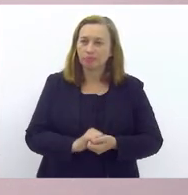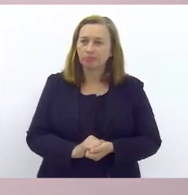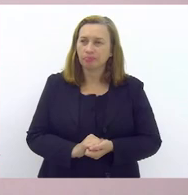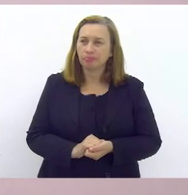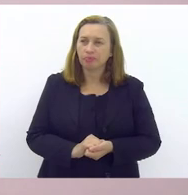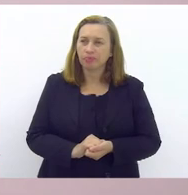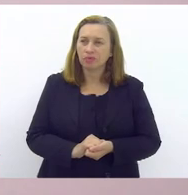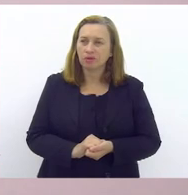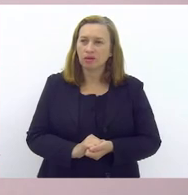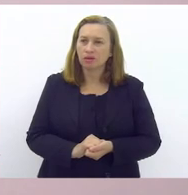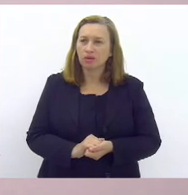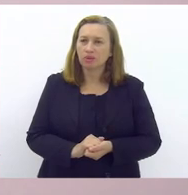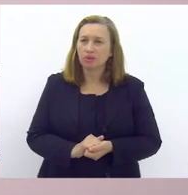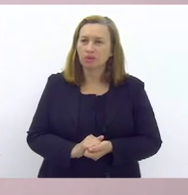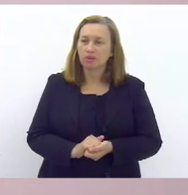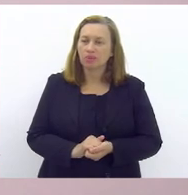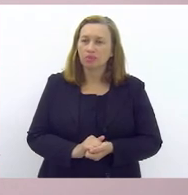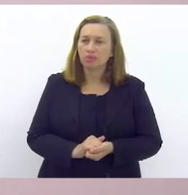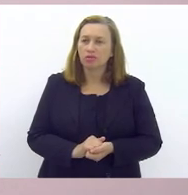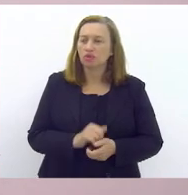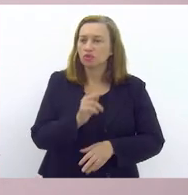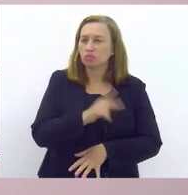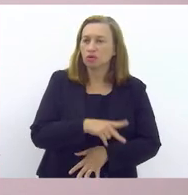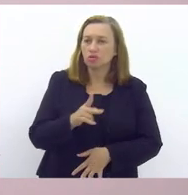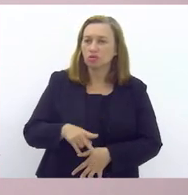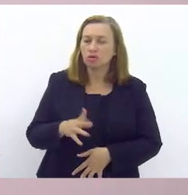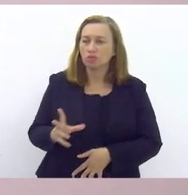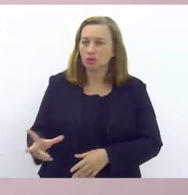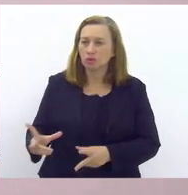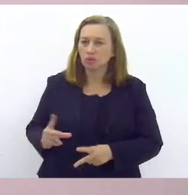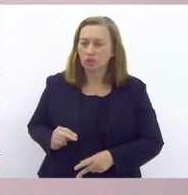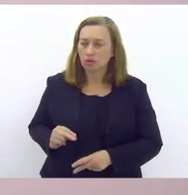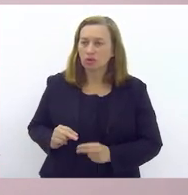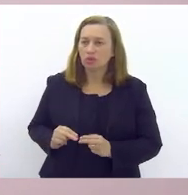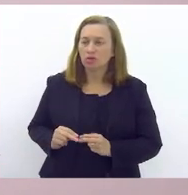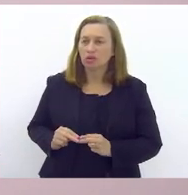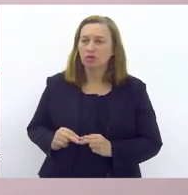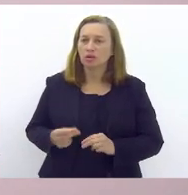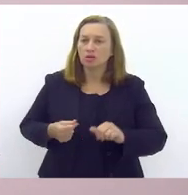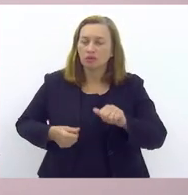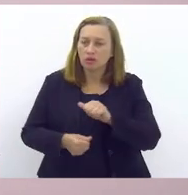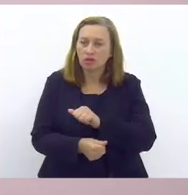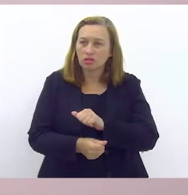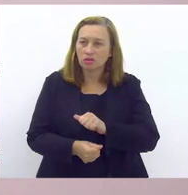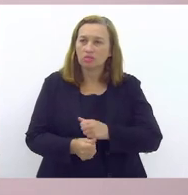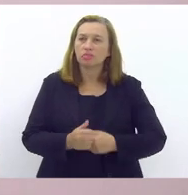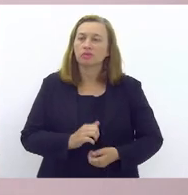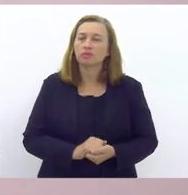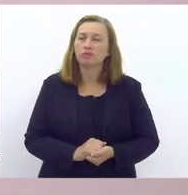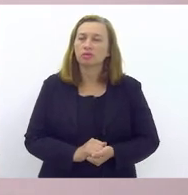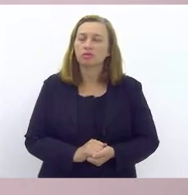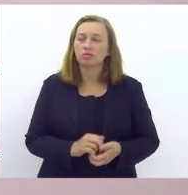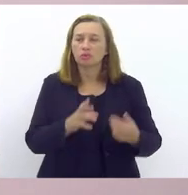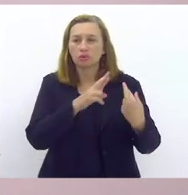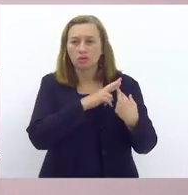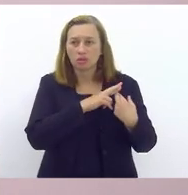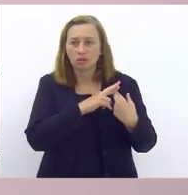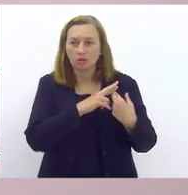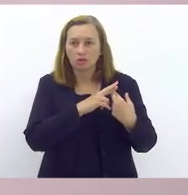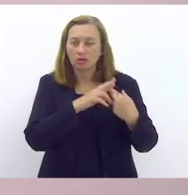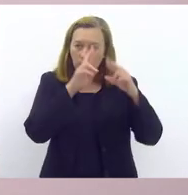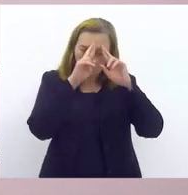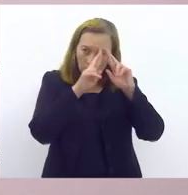e os educadores merecem investimento e respeito, e